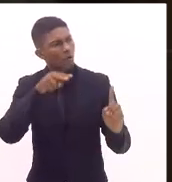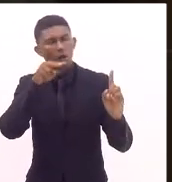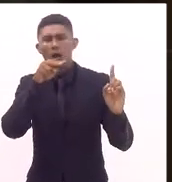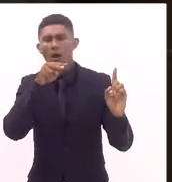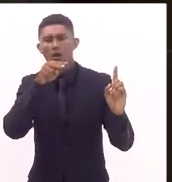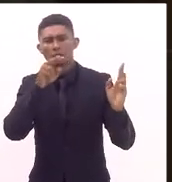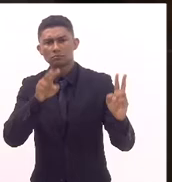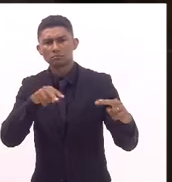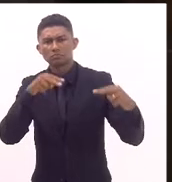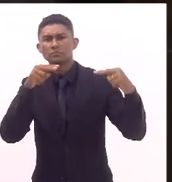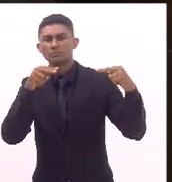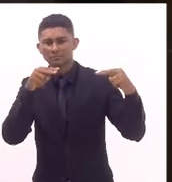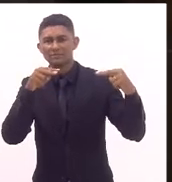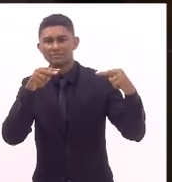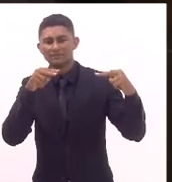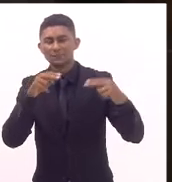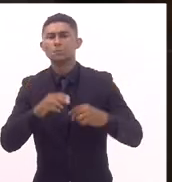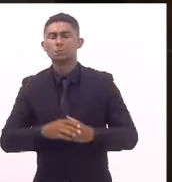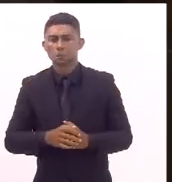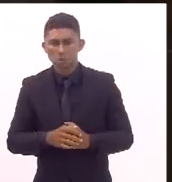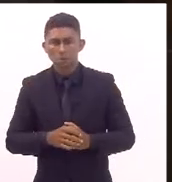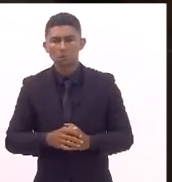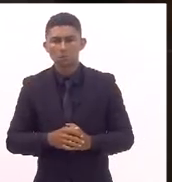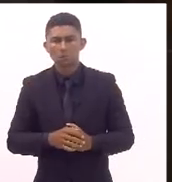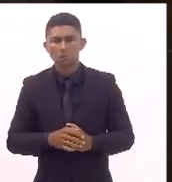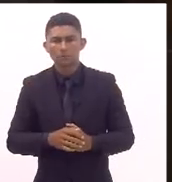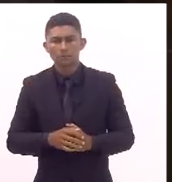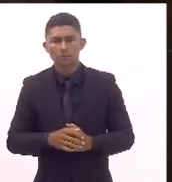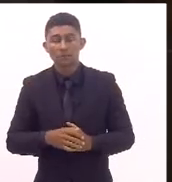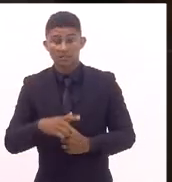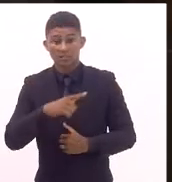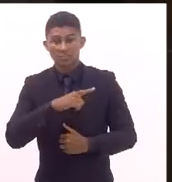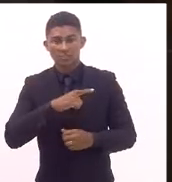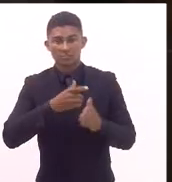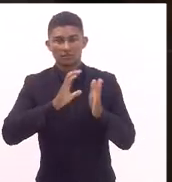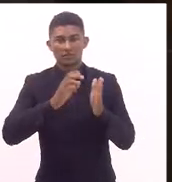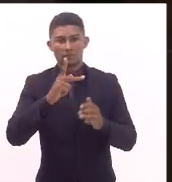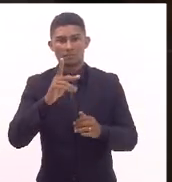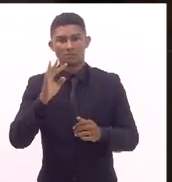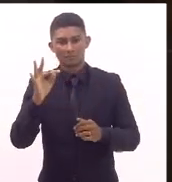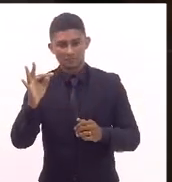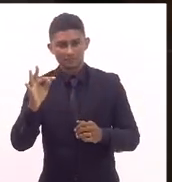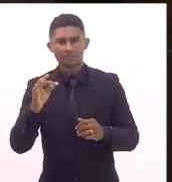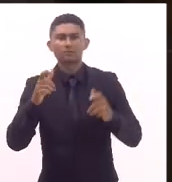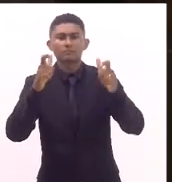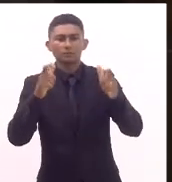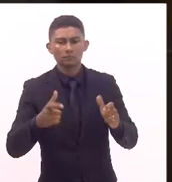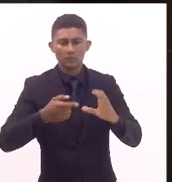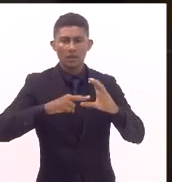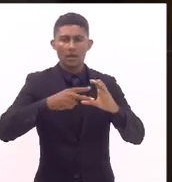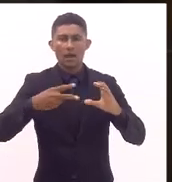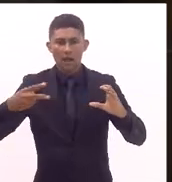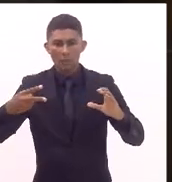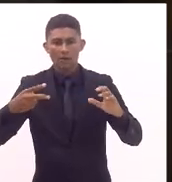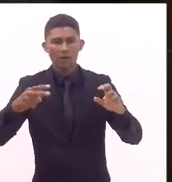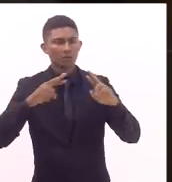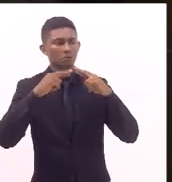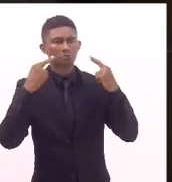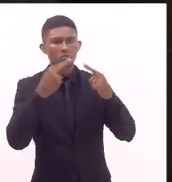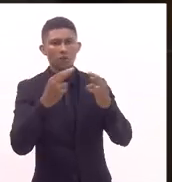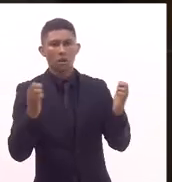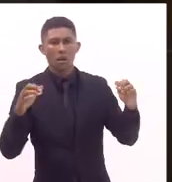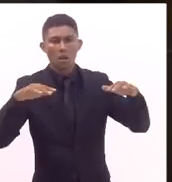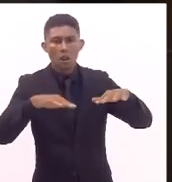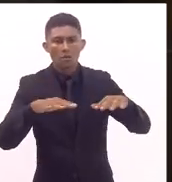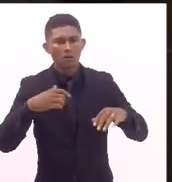tendo um uma um encontro do PT na Câmara Municipal ali aquela mulher grande foi